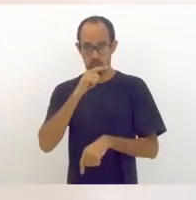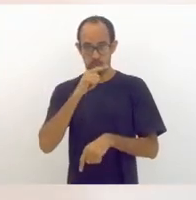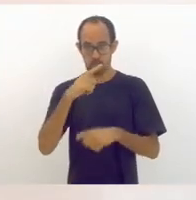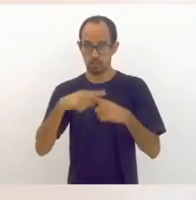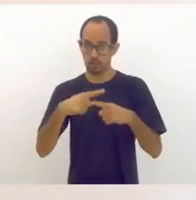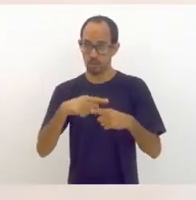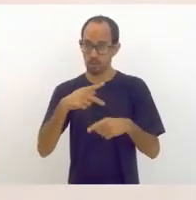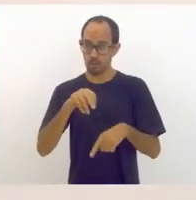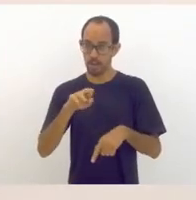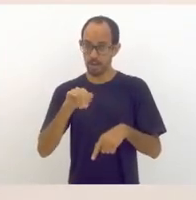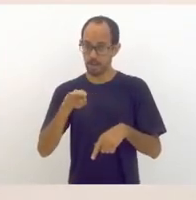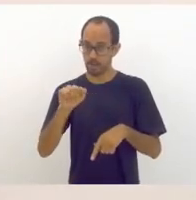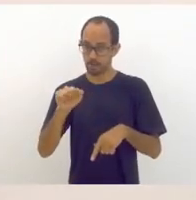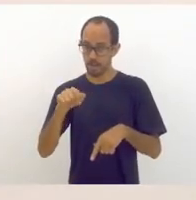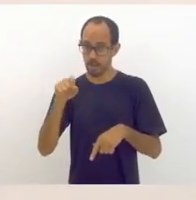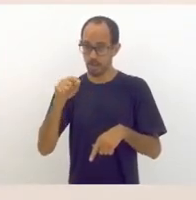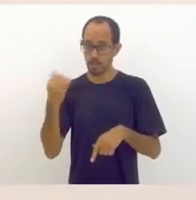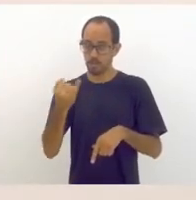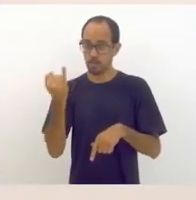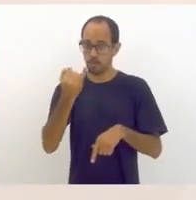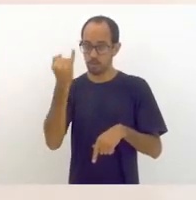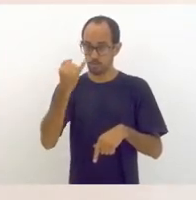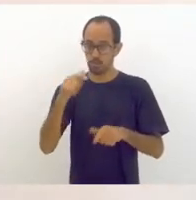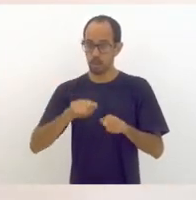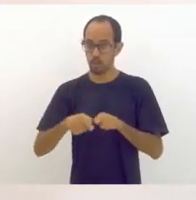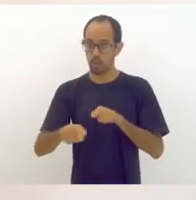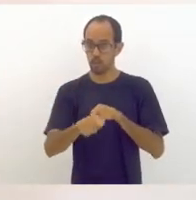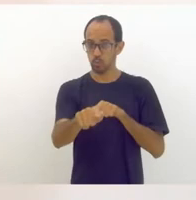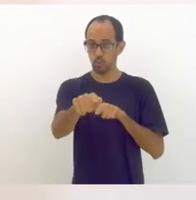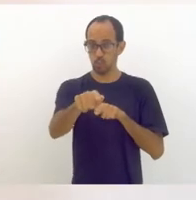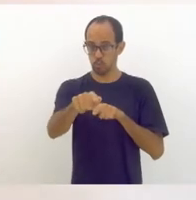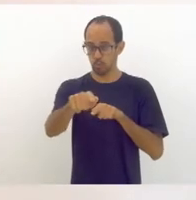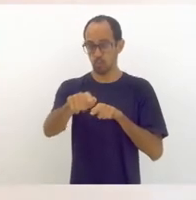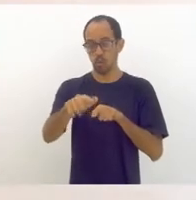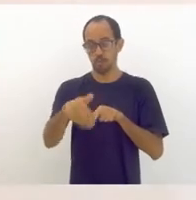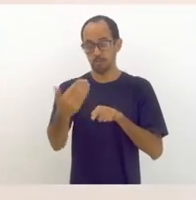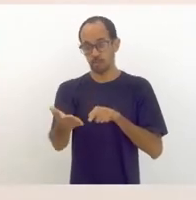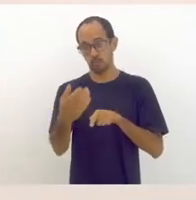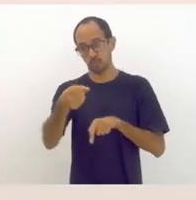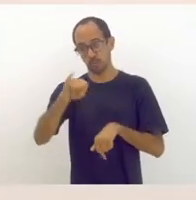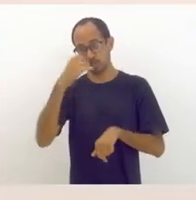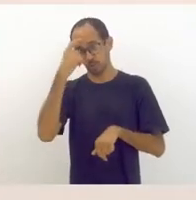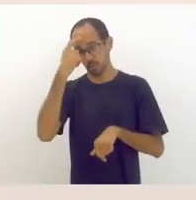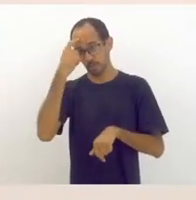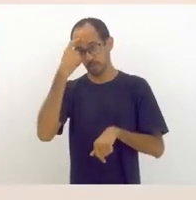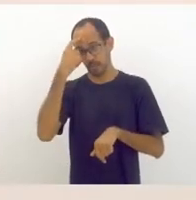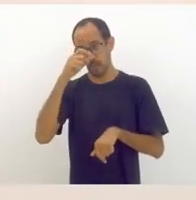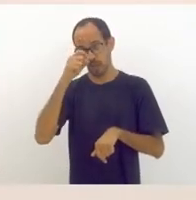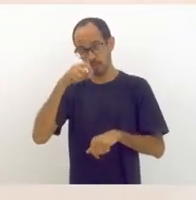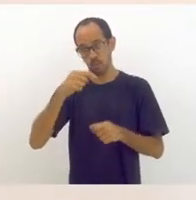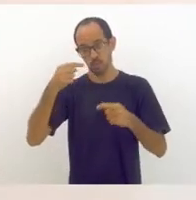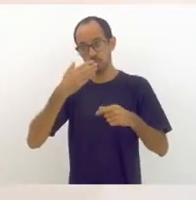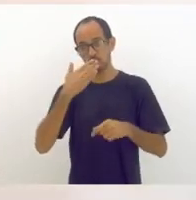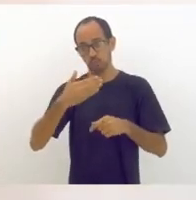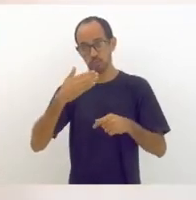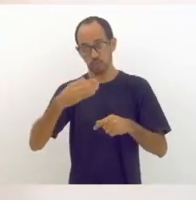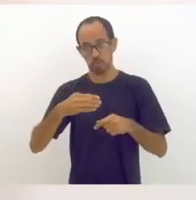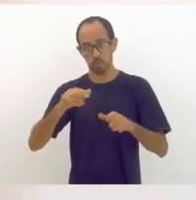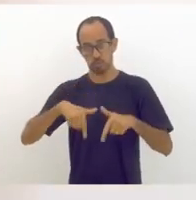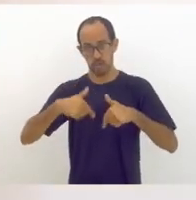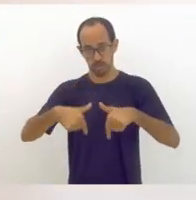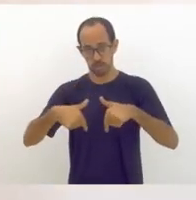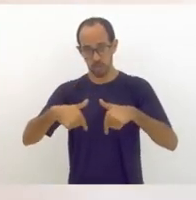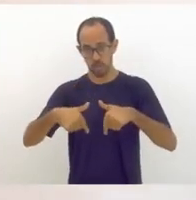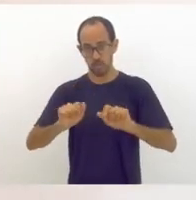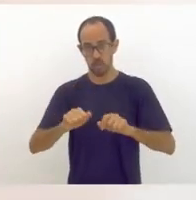Então, os setores de indústrias têm que começar a pensar no seu futuro, porque se eles se inviabilizarem com esse tipo de medida de